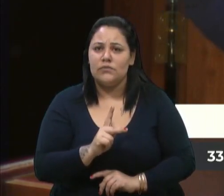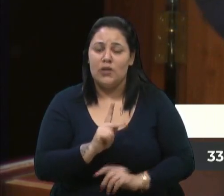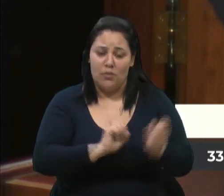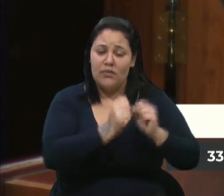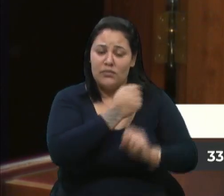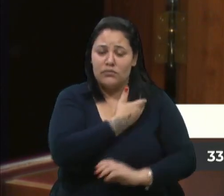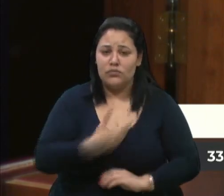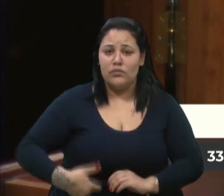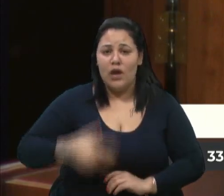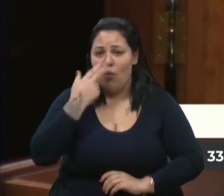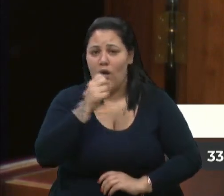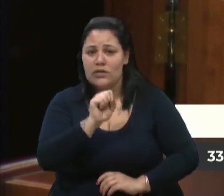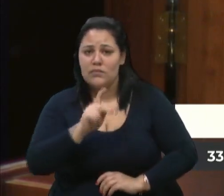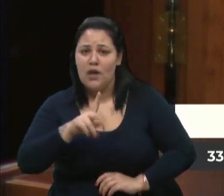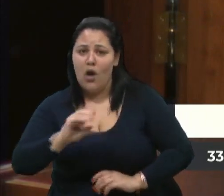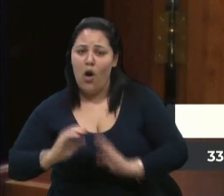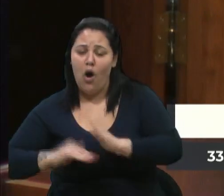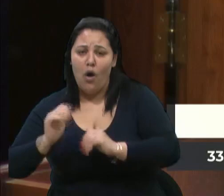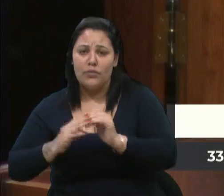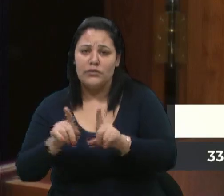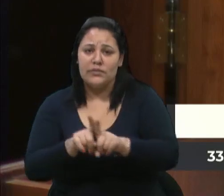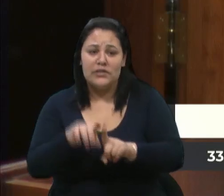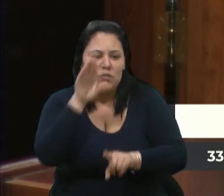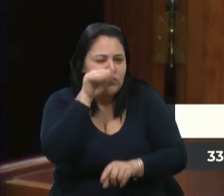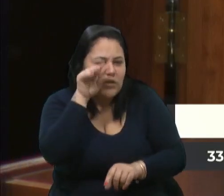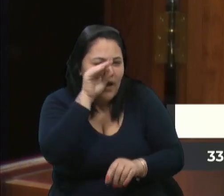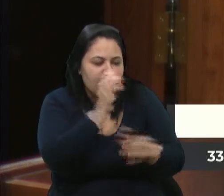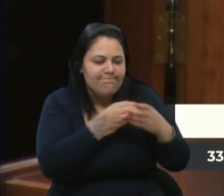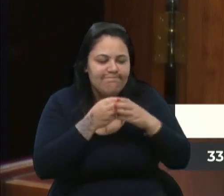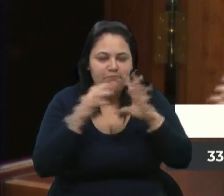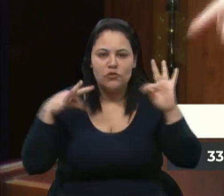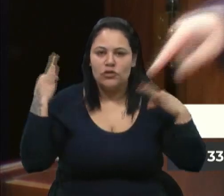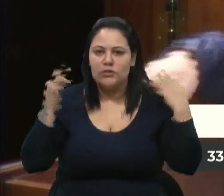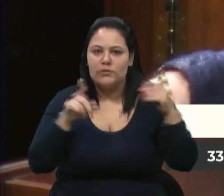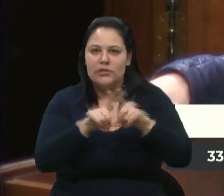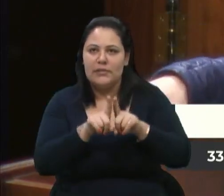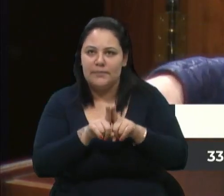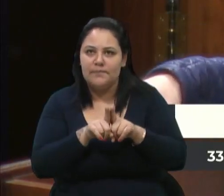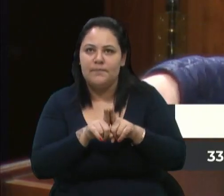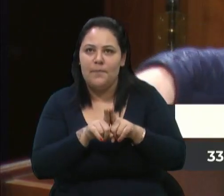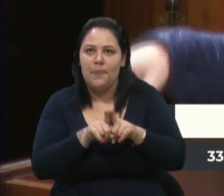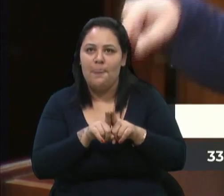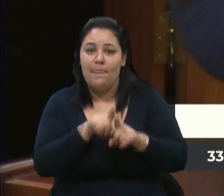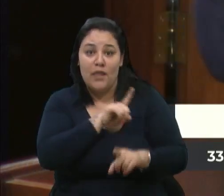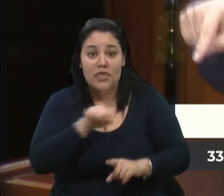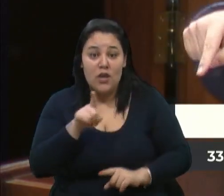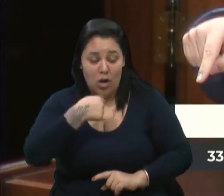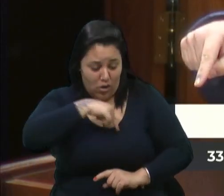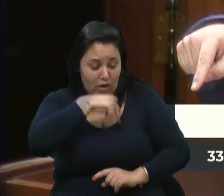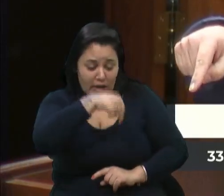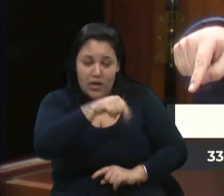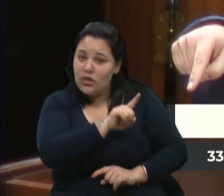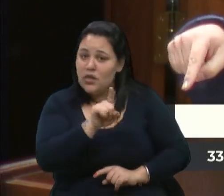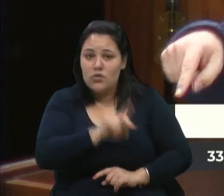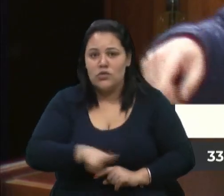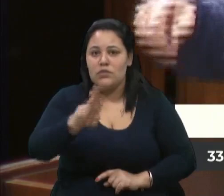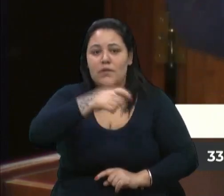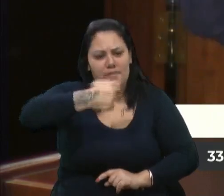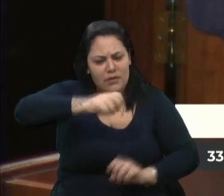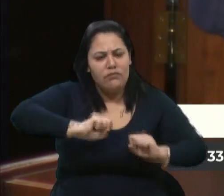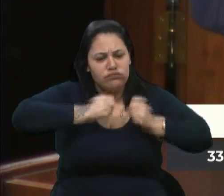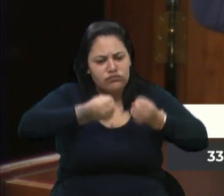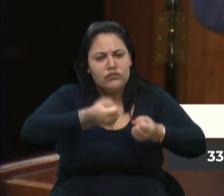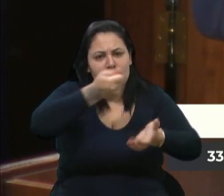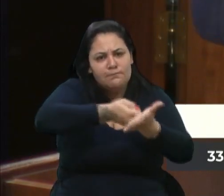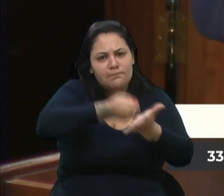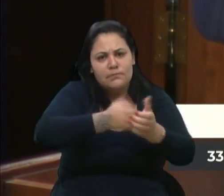Paulo que trabalha muito a questão do observatório de turismo, que a gente não utiliza e deveríamos nos dedicar a isso. Né? Nós temos